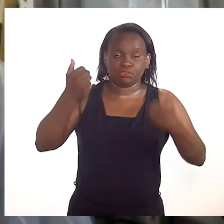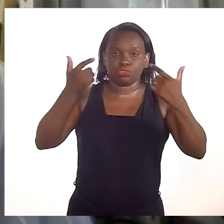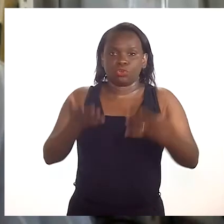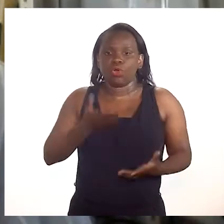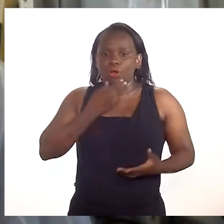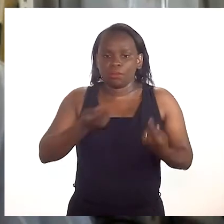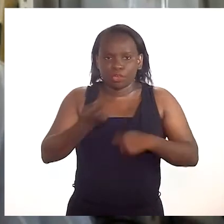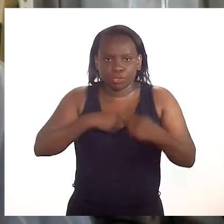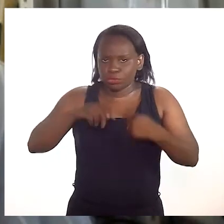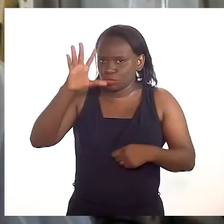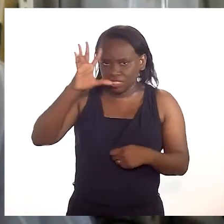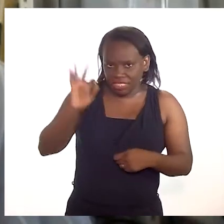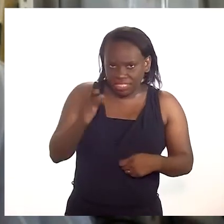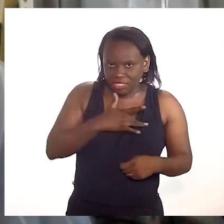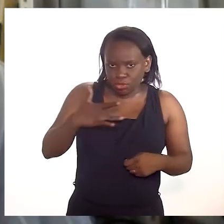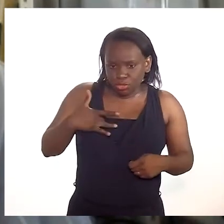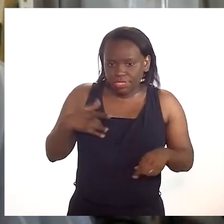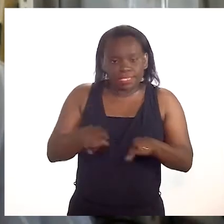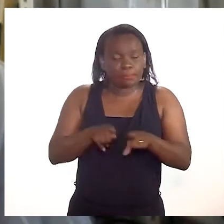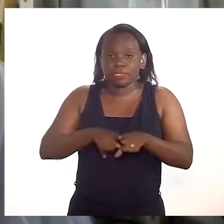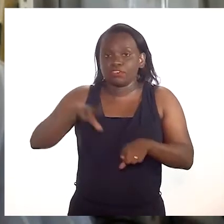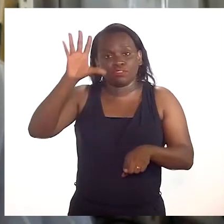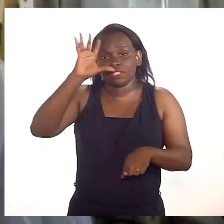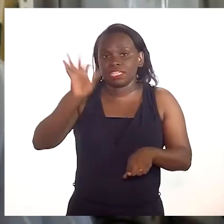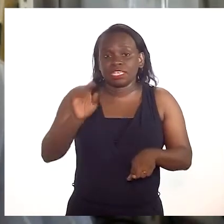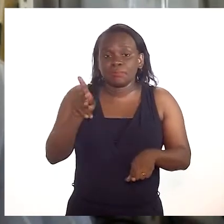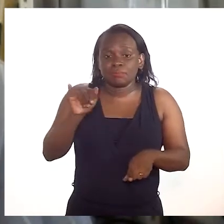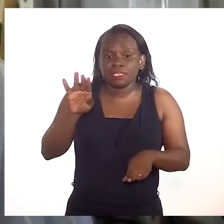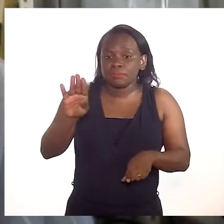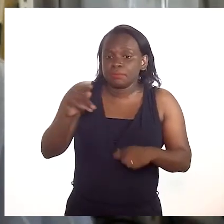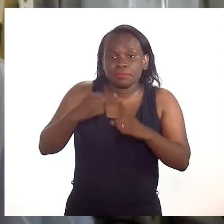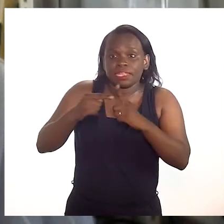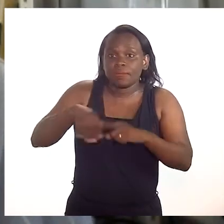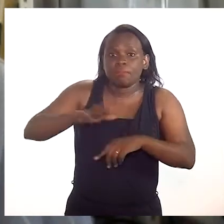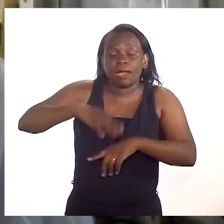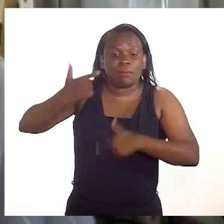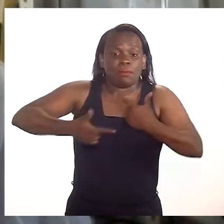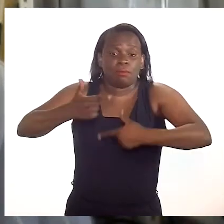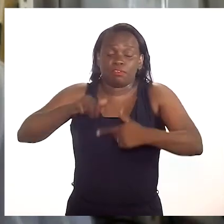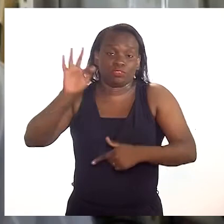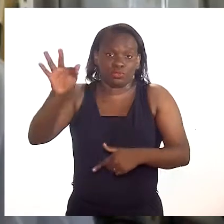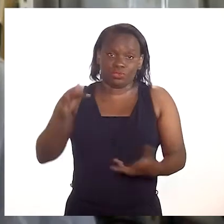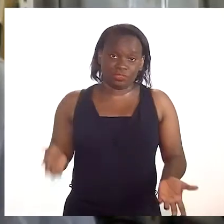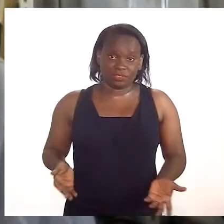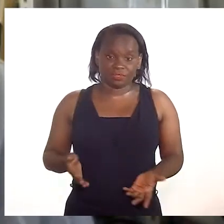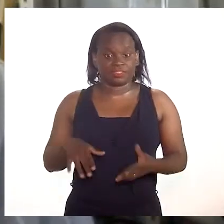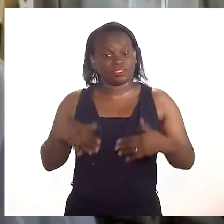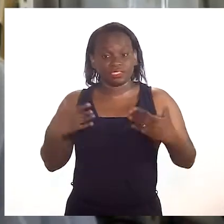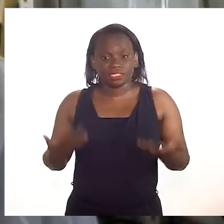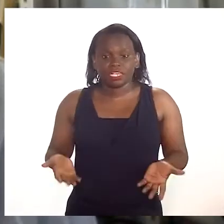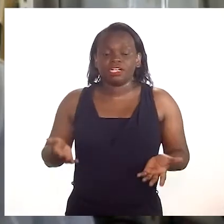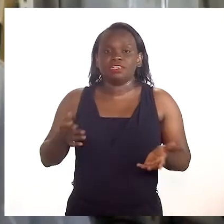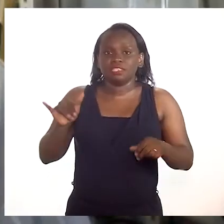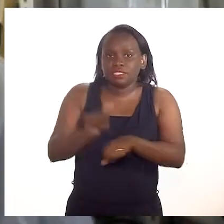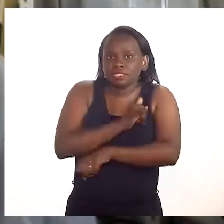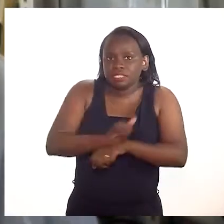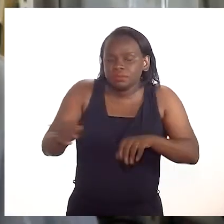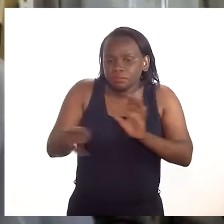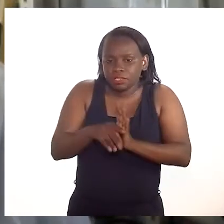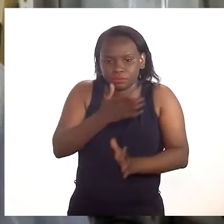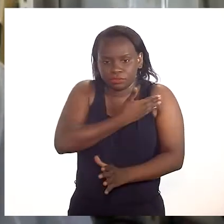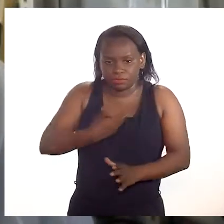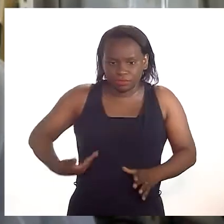economista que não entende da saúde não vai entender metade do PIB mais dinâmico do futuro. Então, até numa estratégia